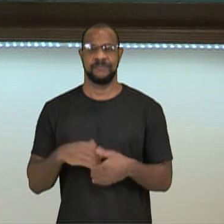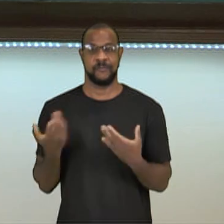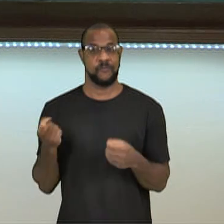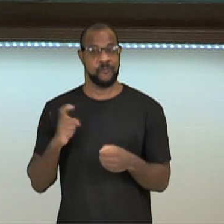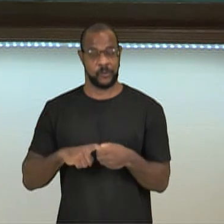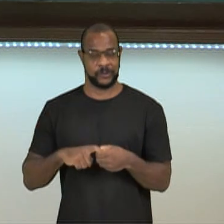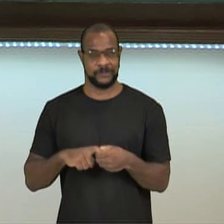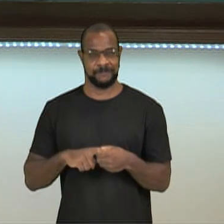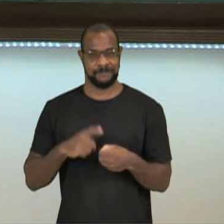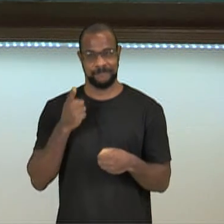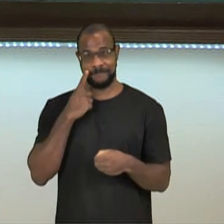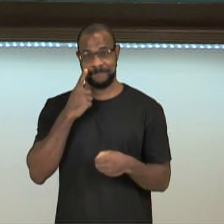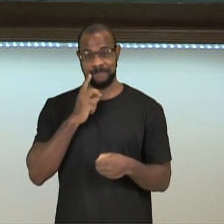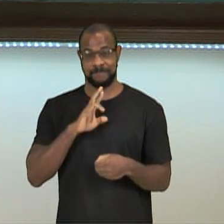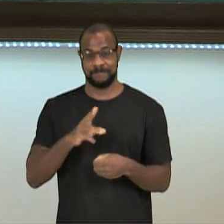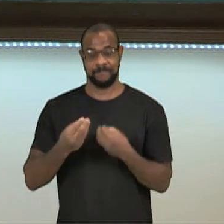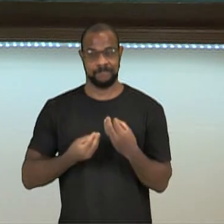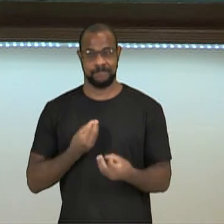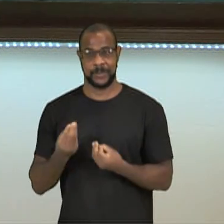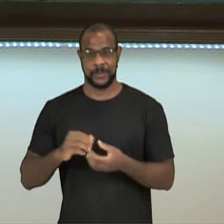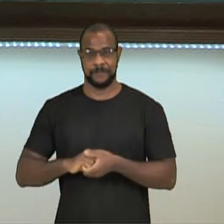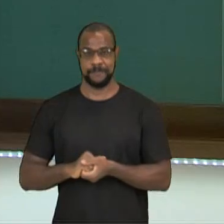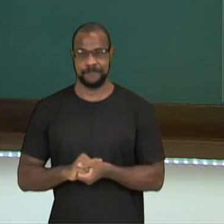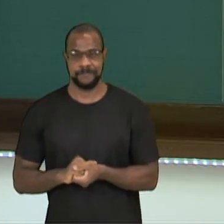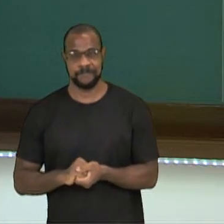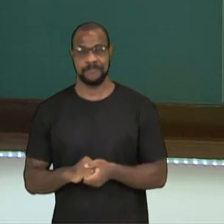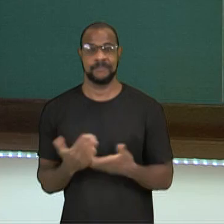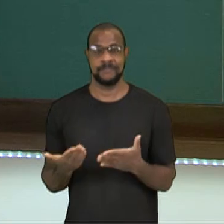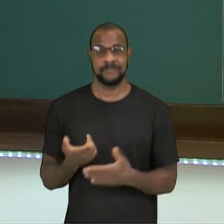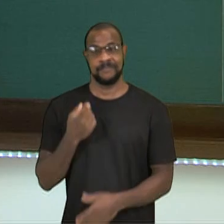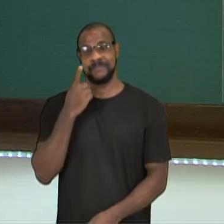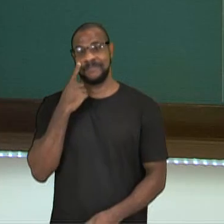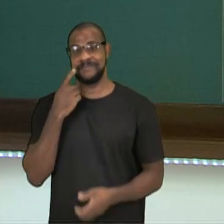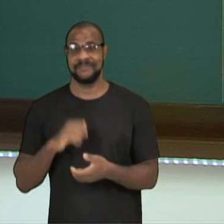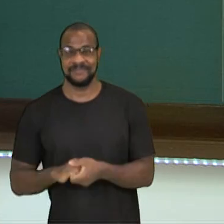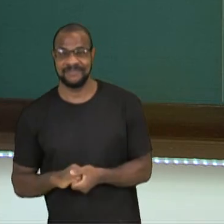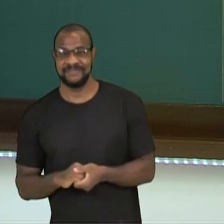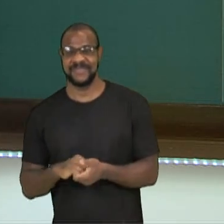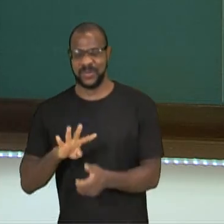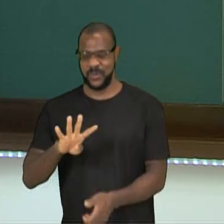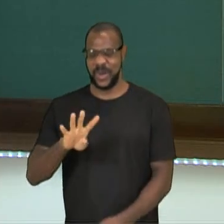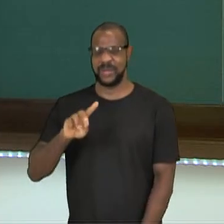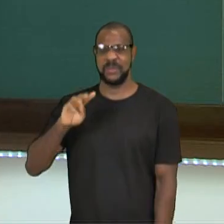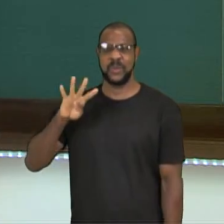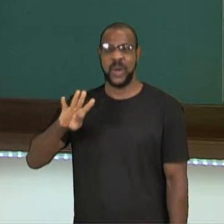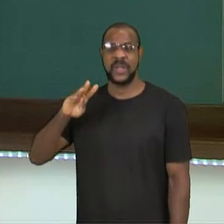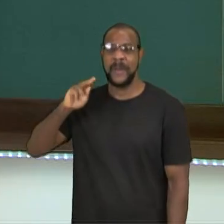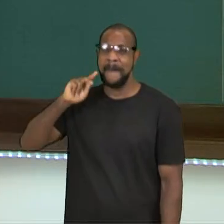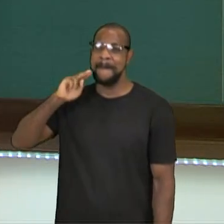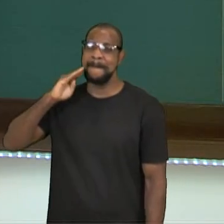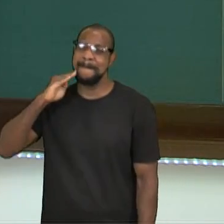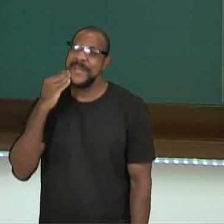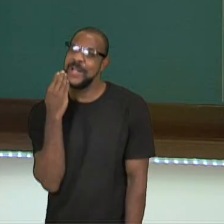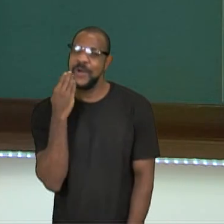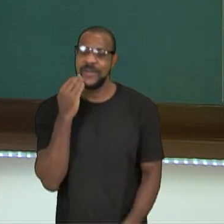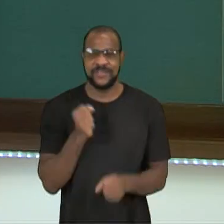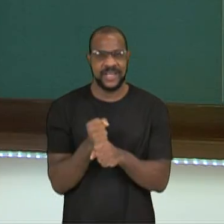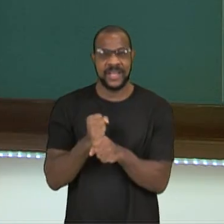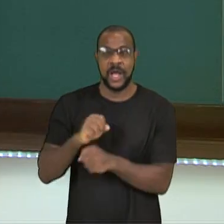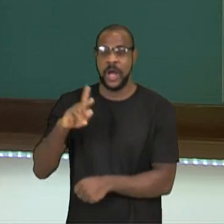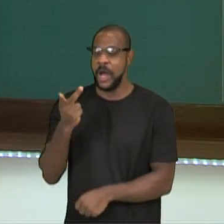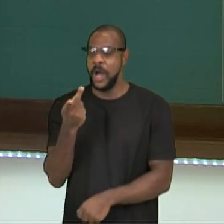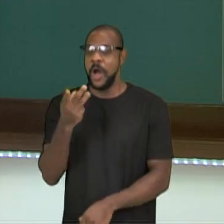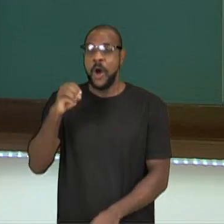Voltei. Vamos corrigir juntos? Bora lá. Segundo estudiosos, há cerca de 4 milhões de anos atrás, os hominídeos